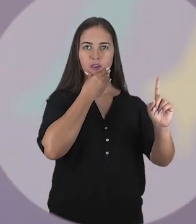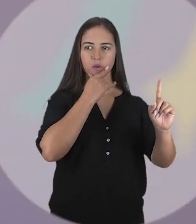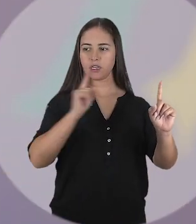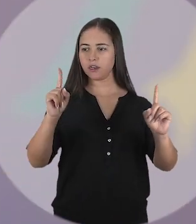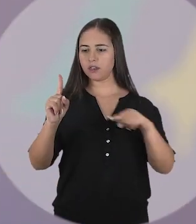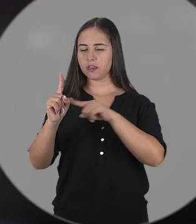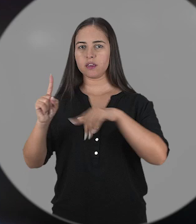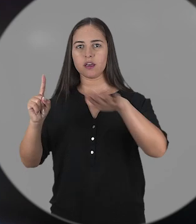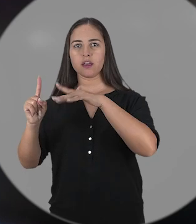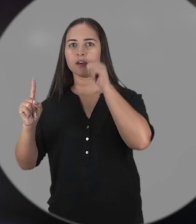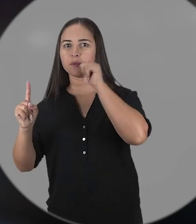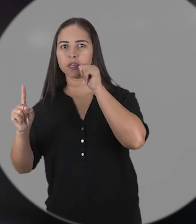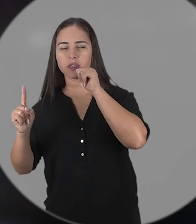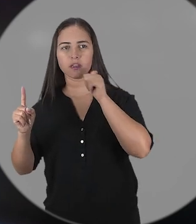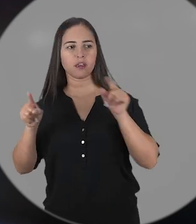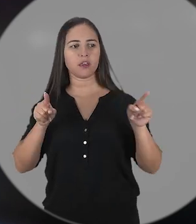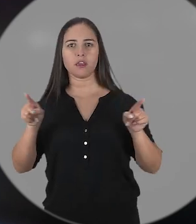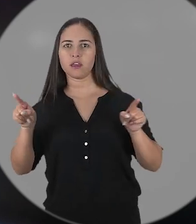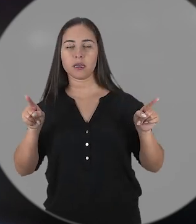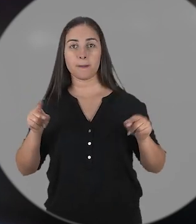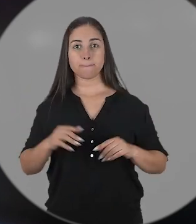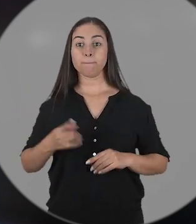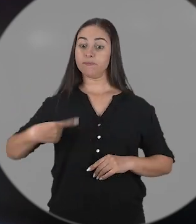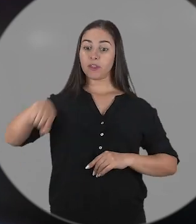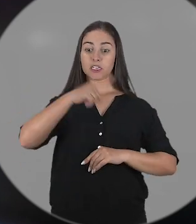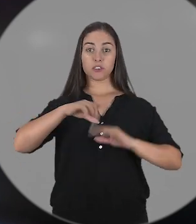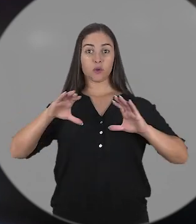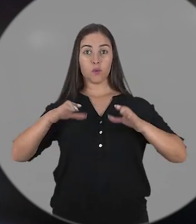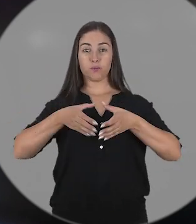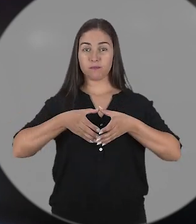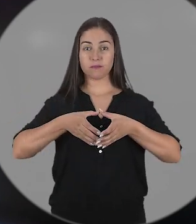vai para uma ala feminina. A gente está submetido como comunidade